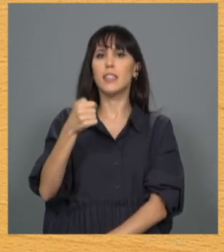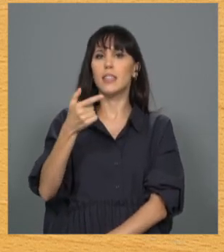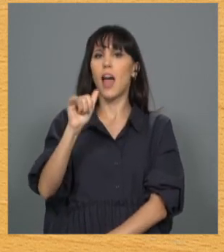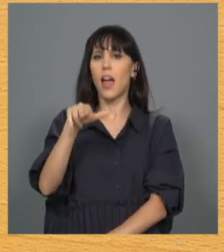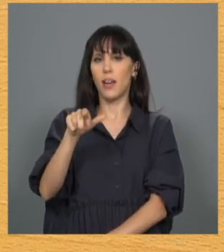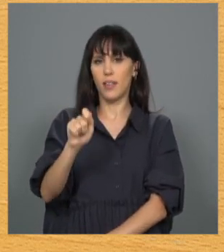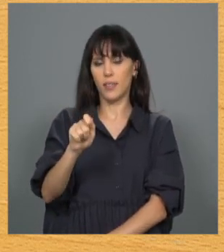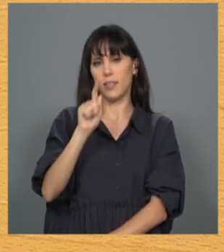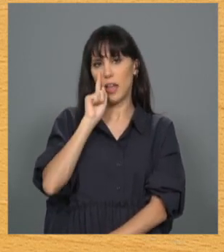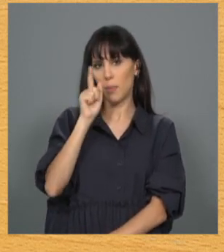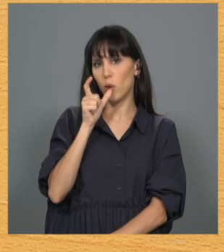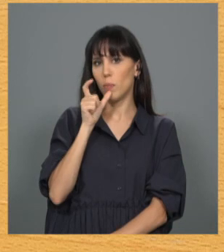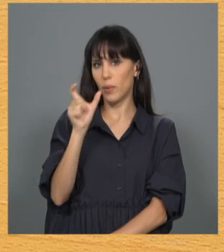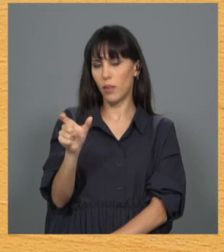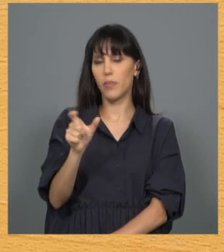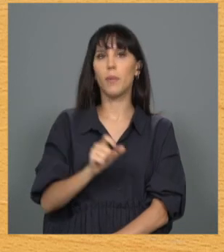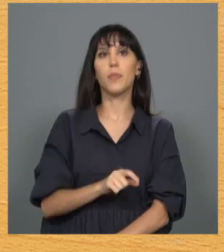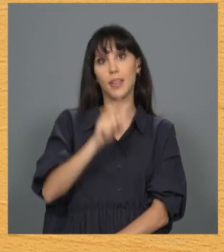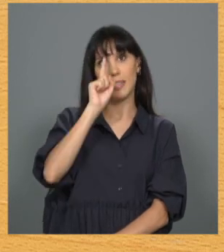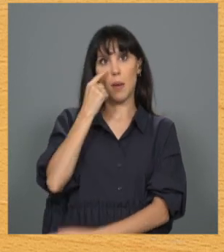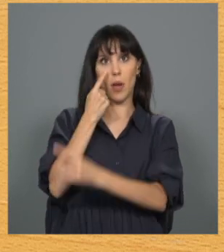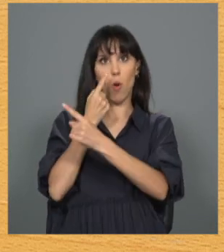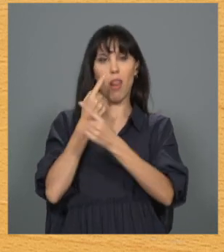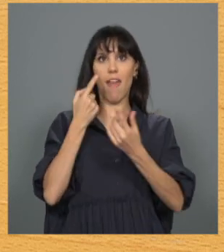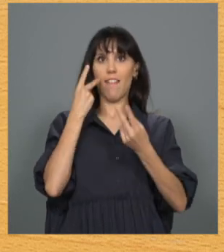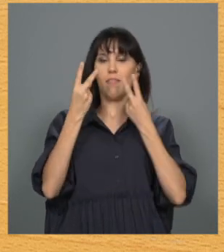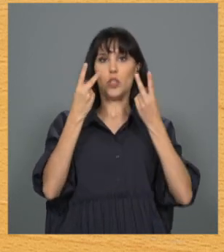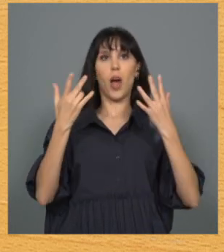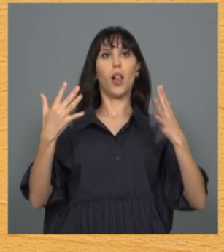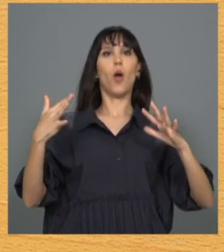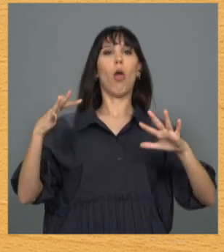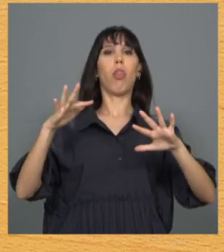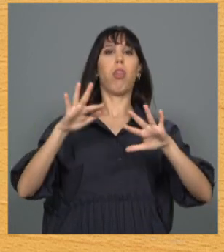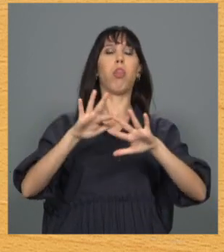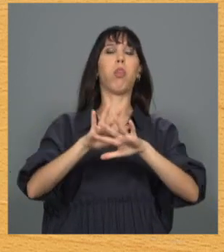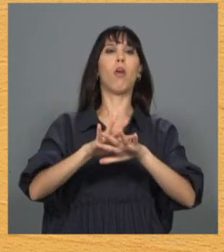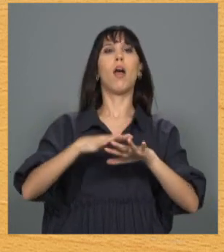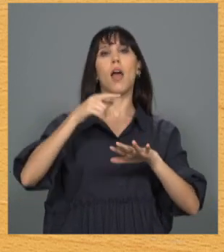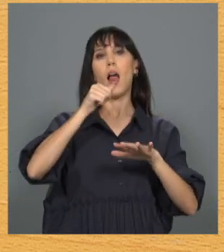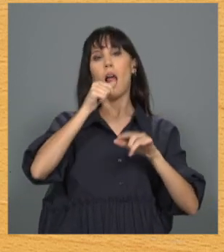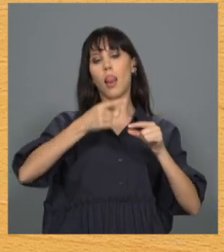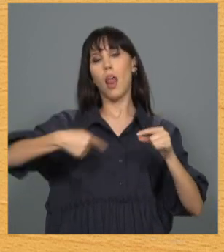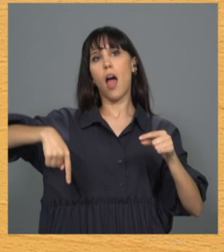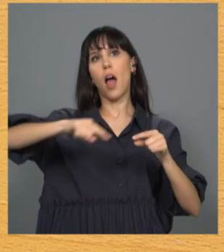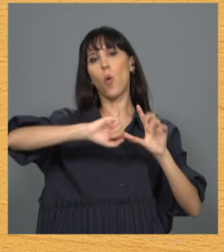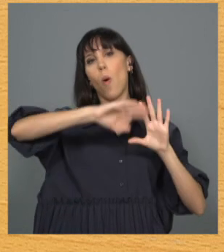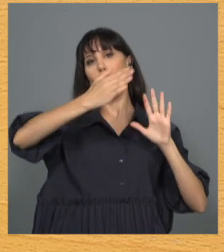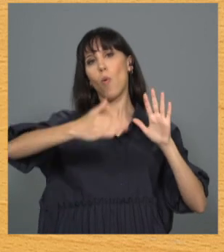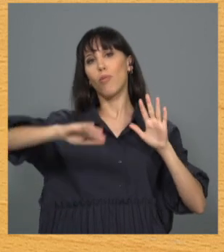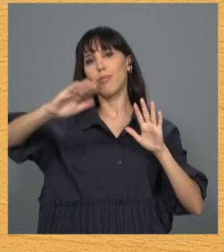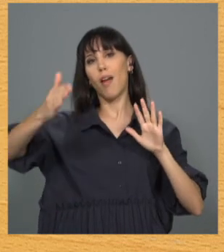Neuschwanstein, que, como veem, está muito bem enquadrado por um lago, pelas montanhas dos Alpes